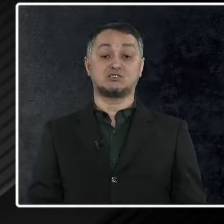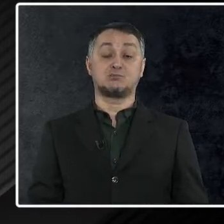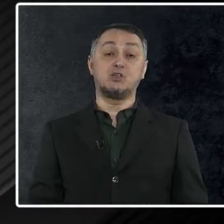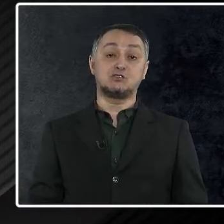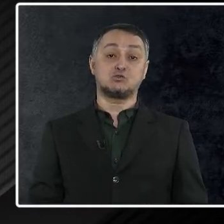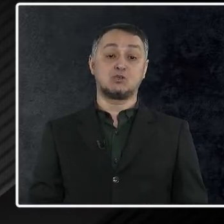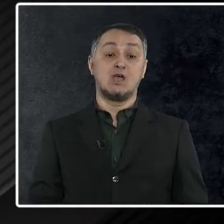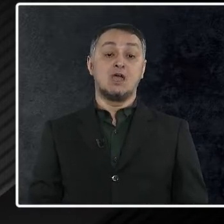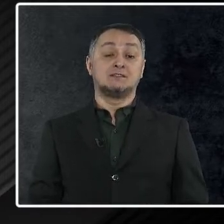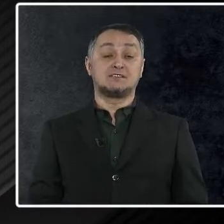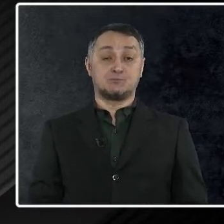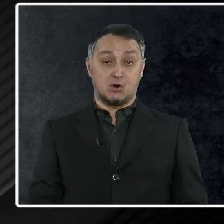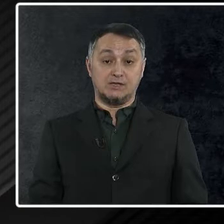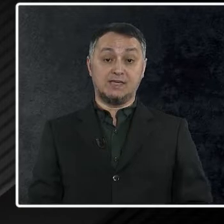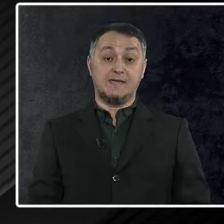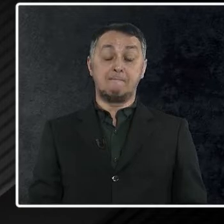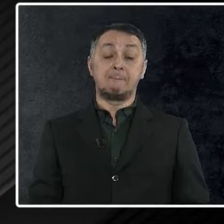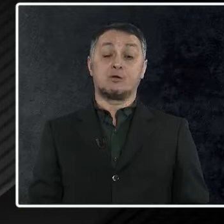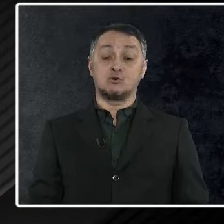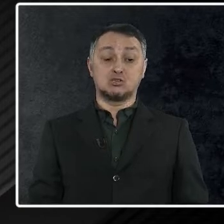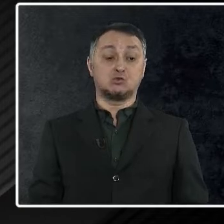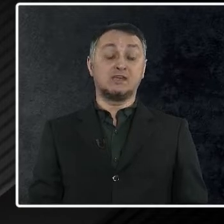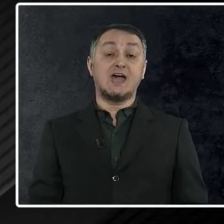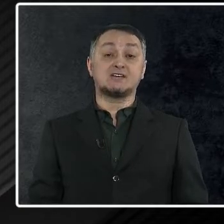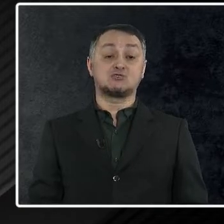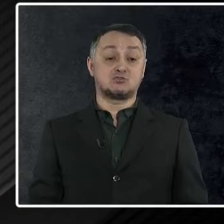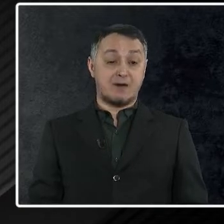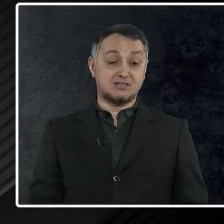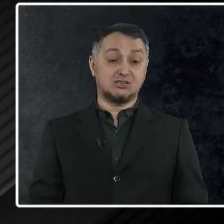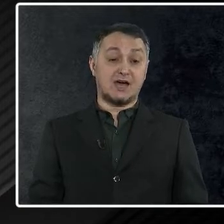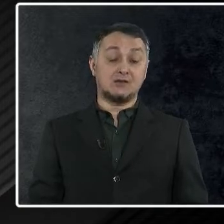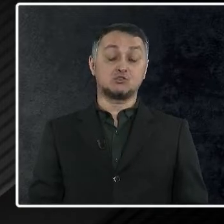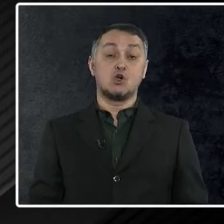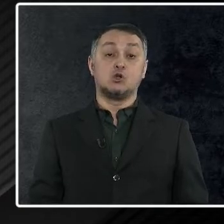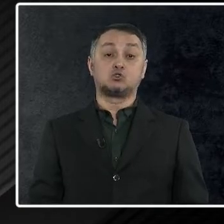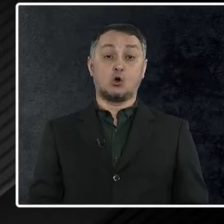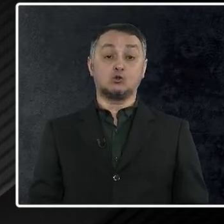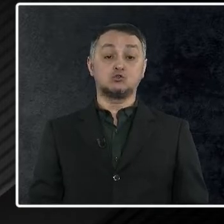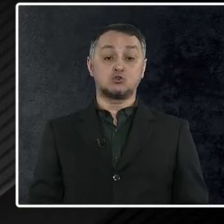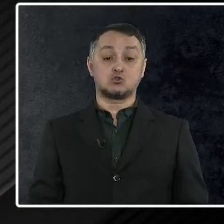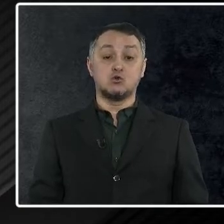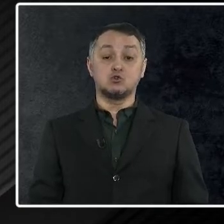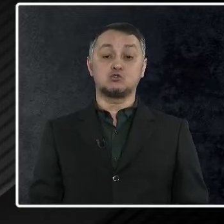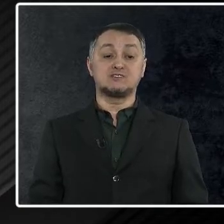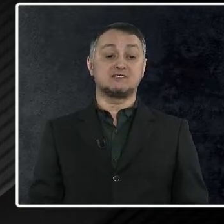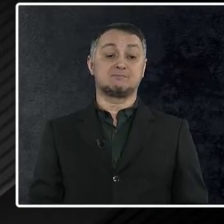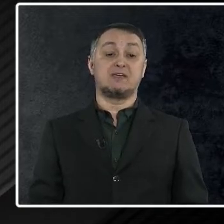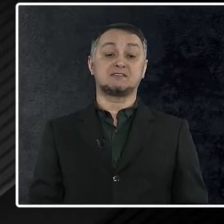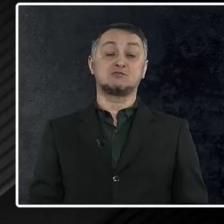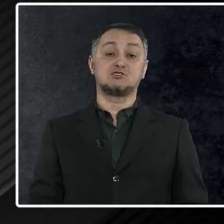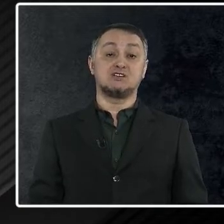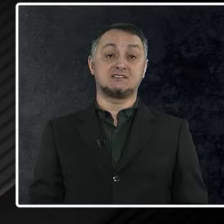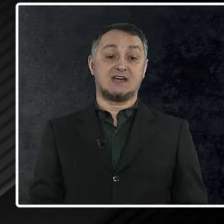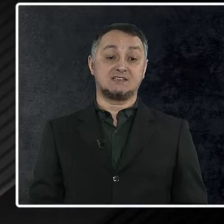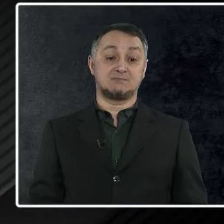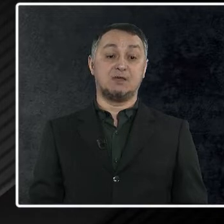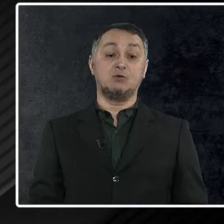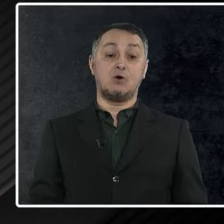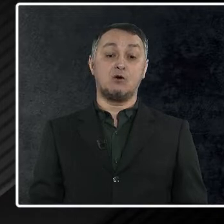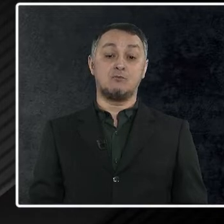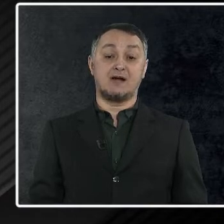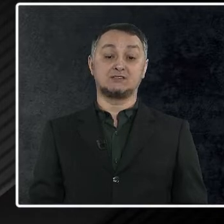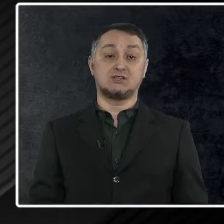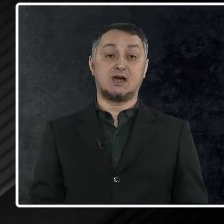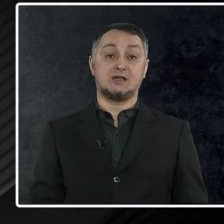de partidos políticos, dispõe que constituem gastos partidários todos os custos e despesas utilizadas